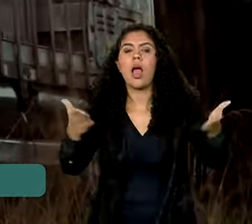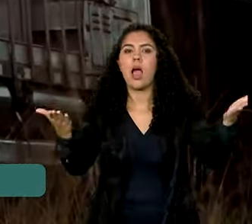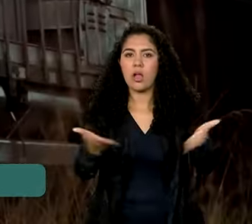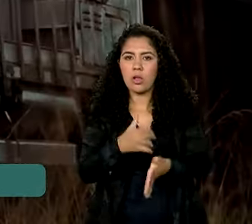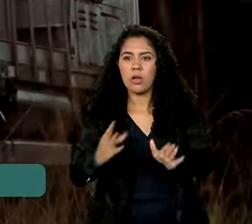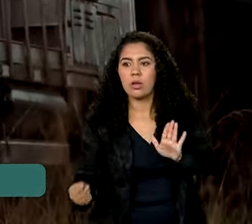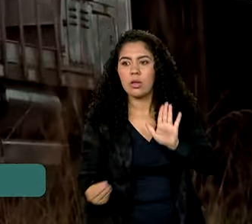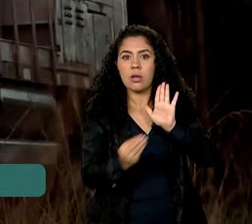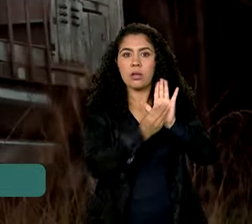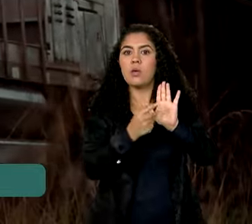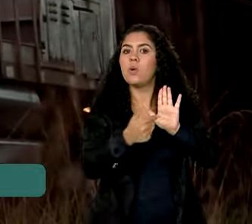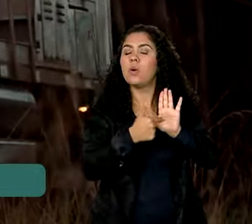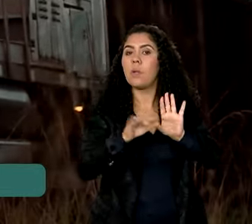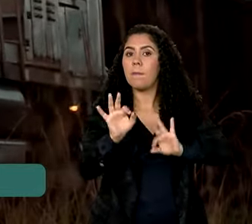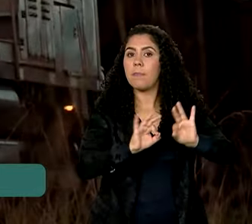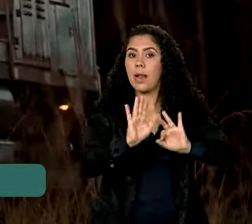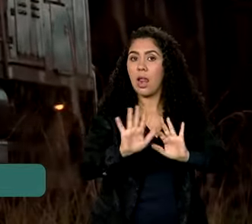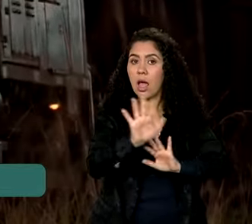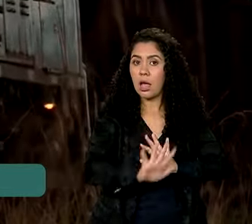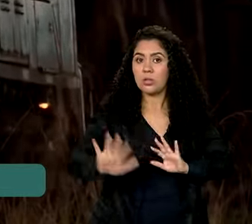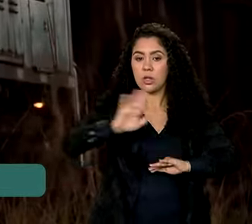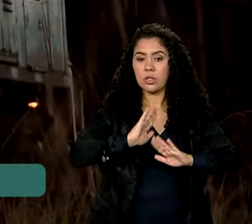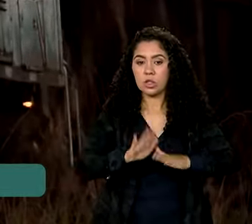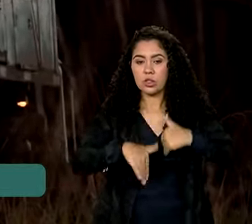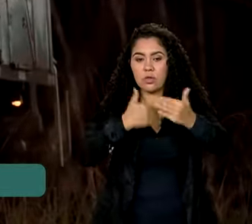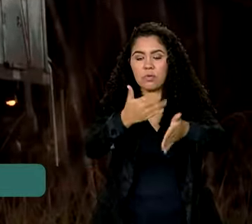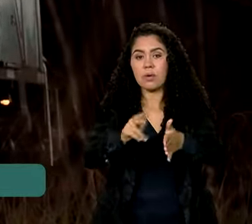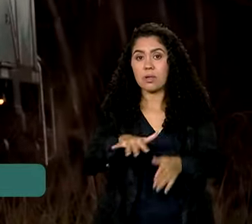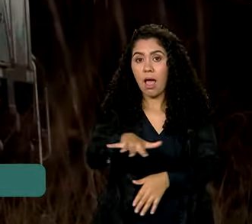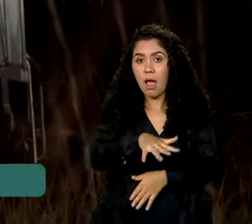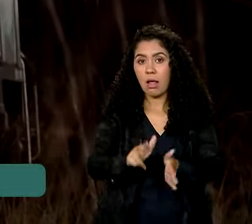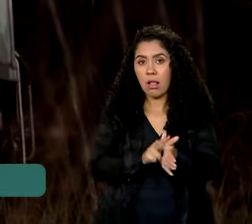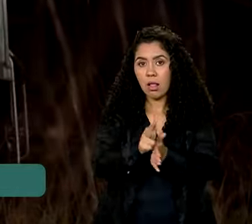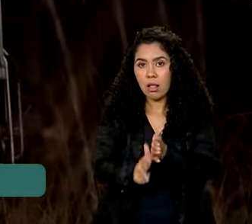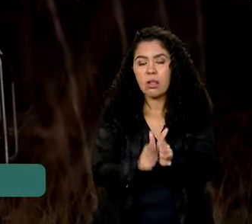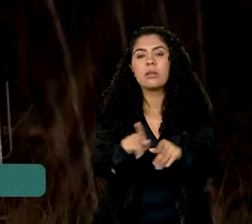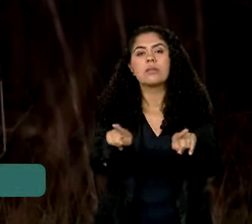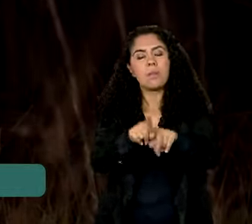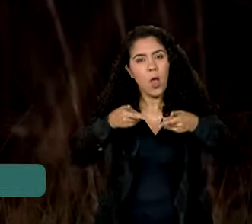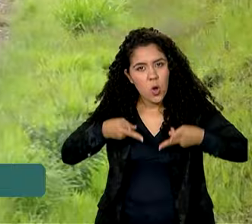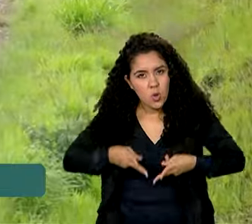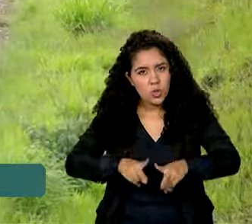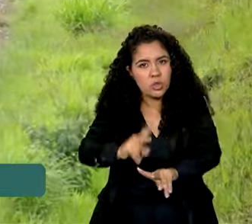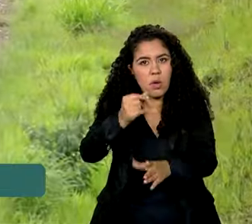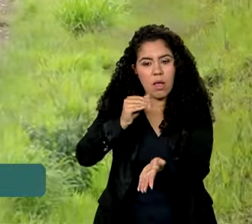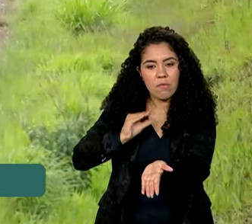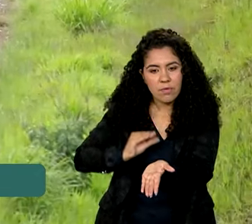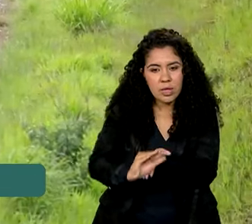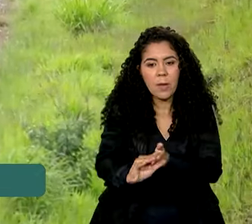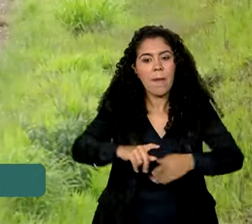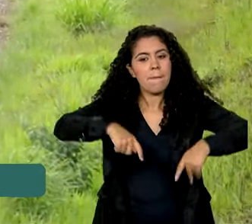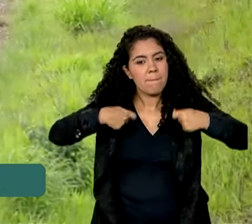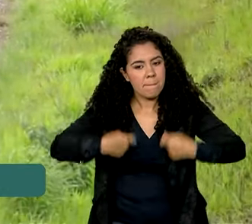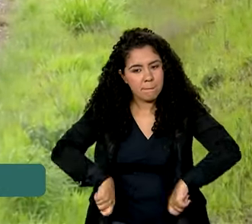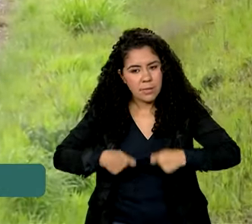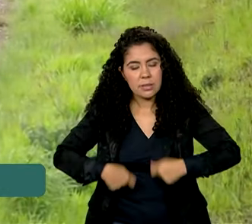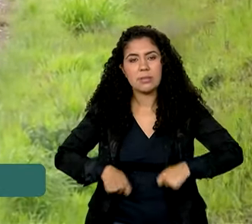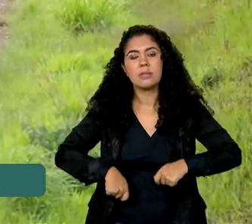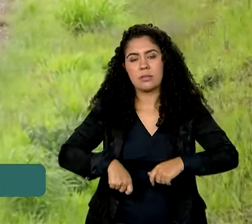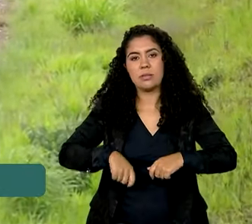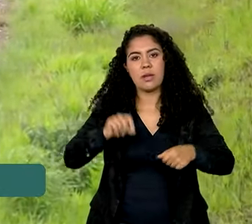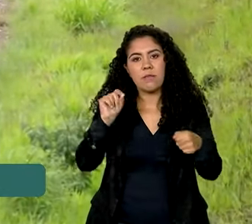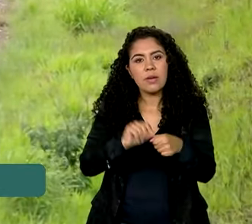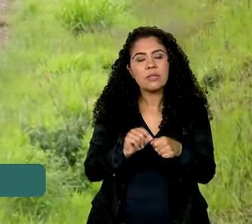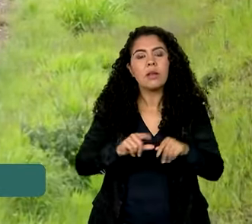de Desenvolvimento do Setor Ferroviário e dará continuidade aos investimentos que precisam ser feitos